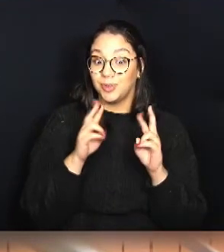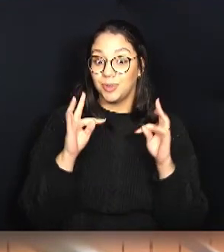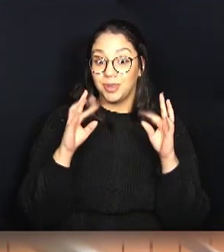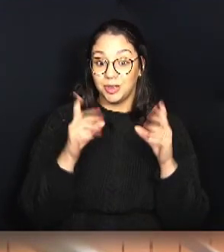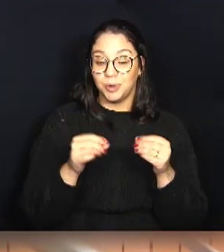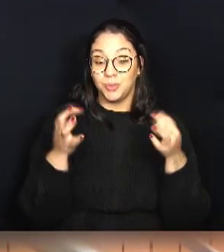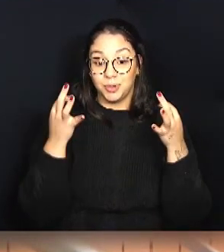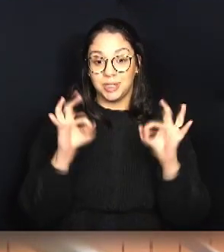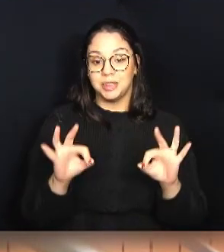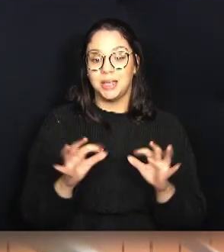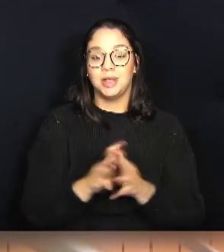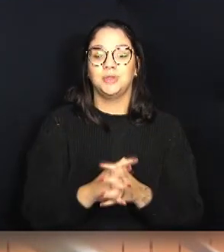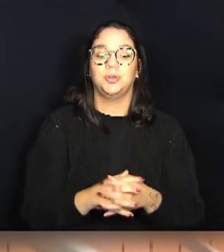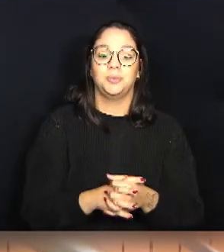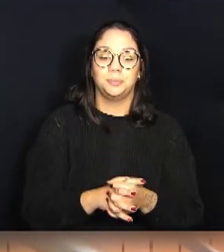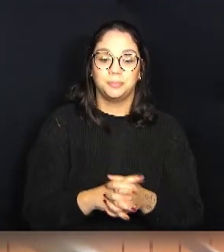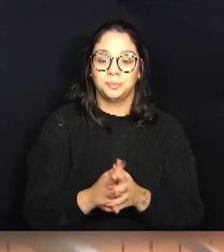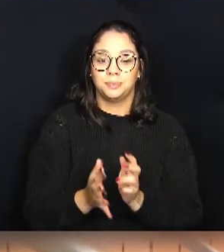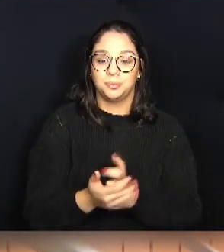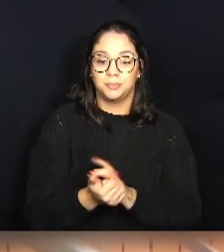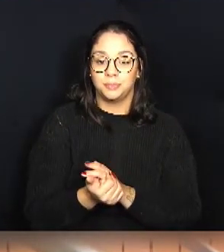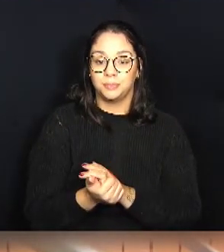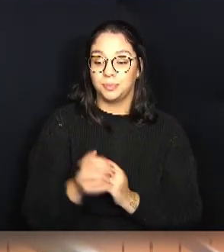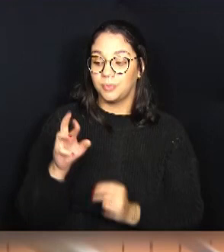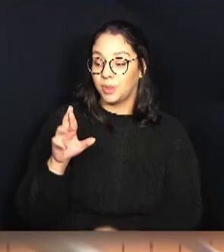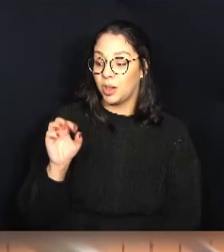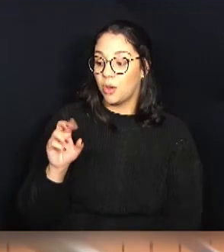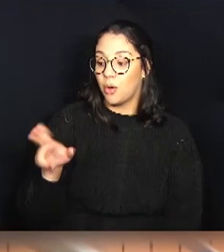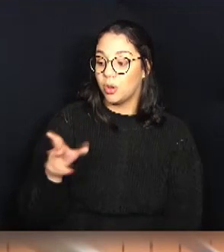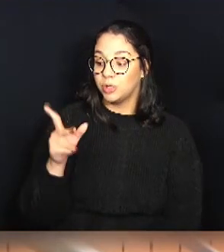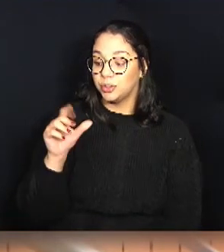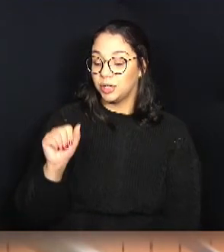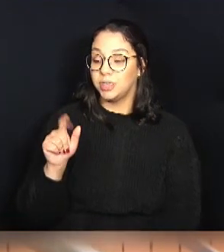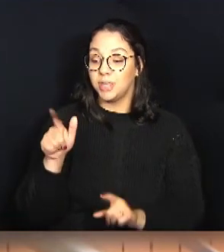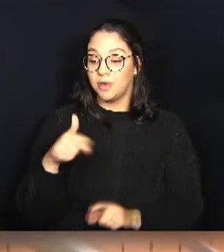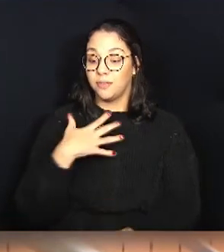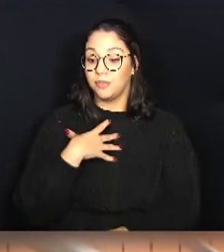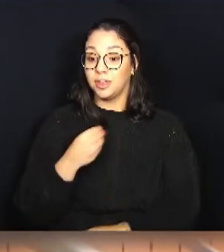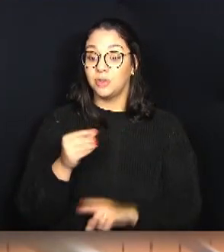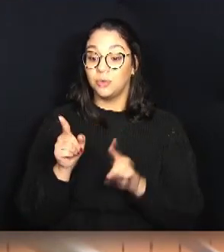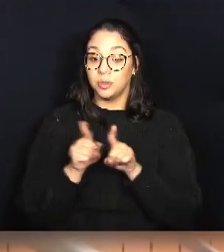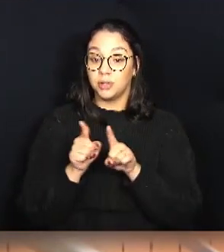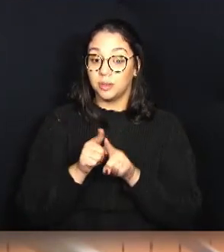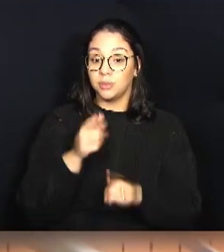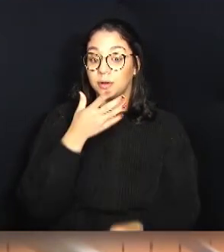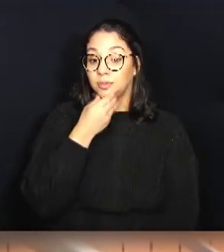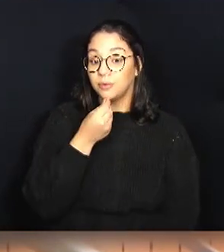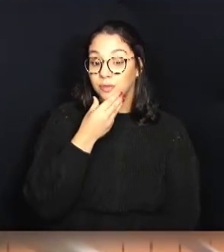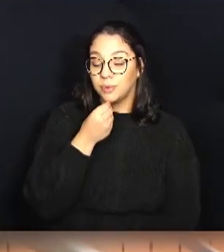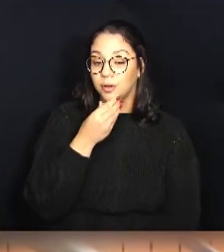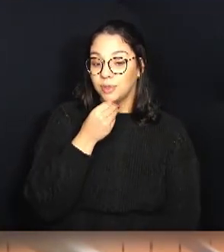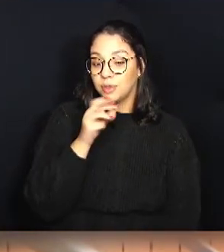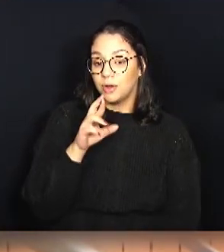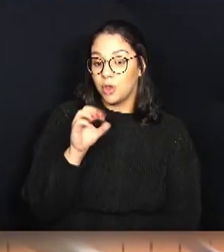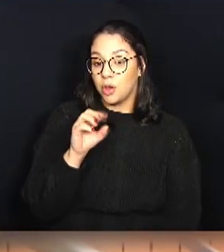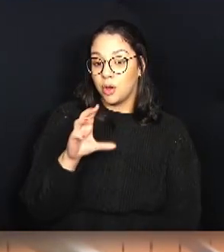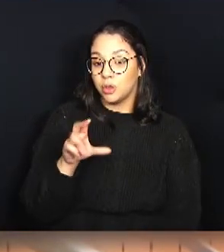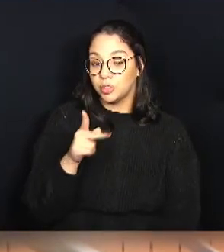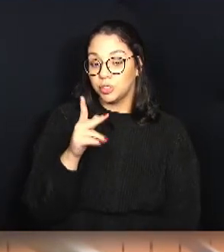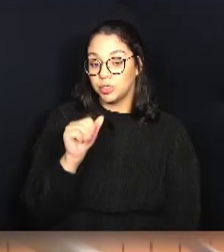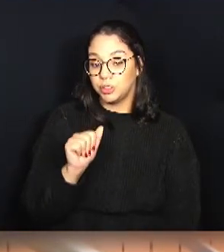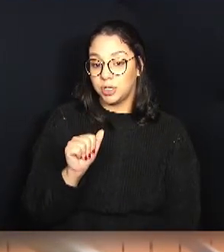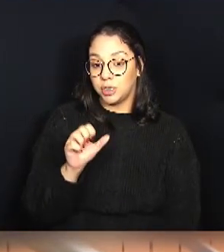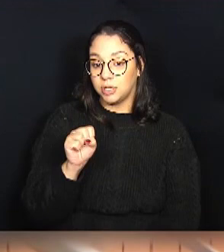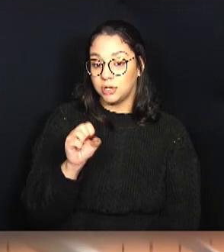certo. Doutor Rocha, que é filho também do saudoso doutor Rocha Soares. Tem